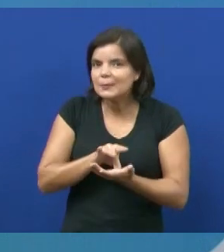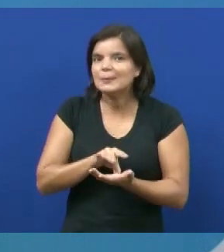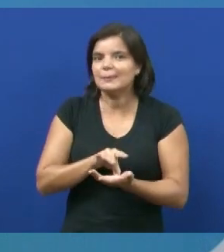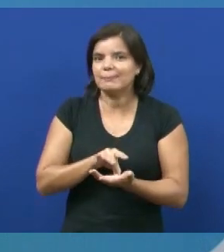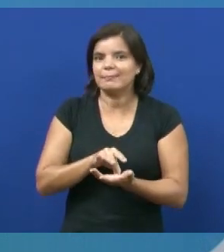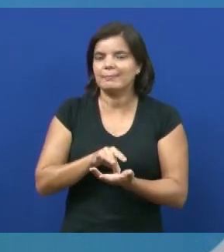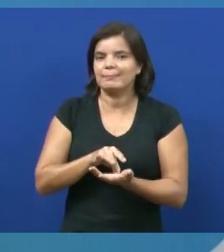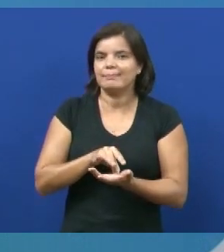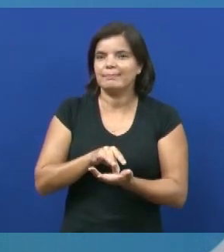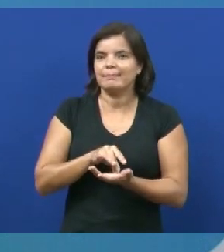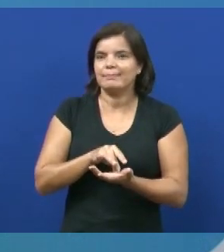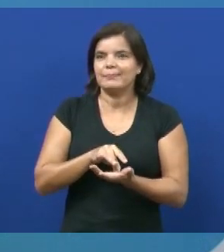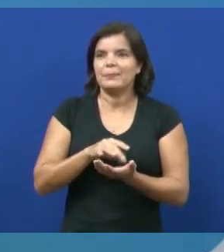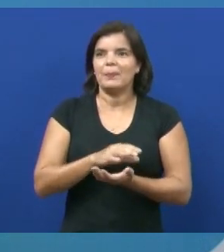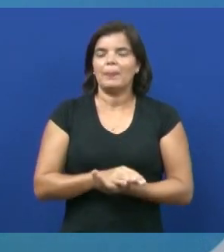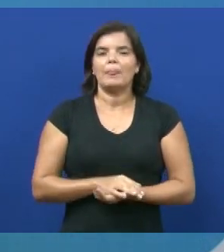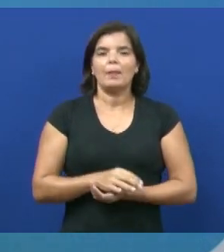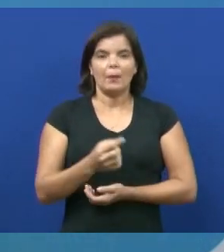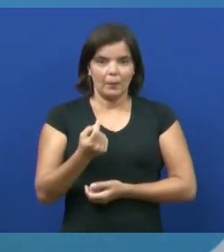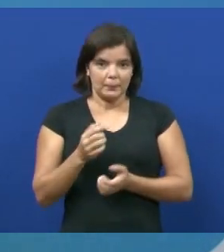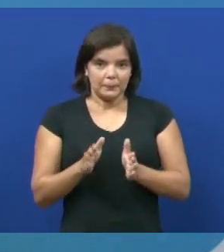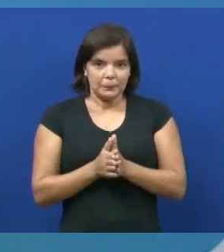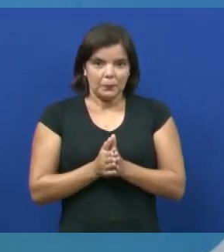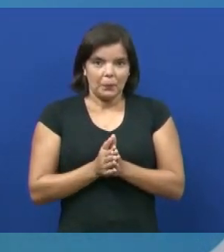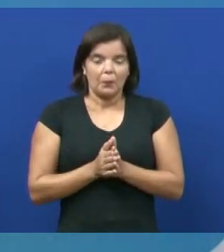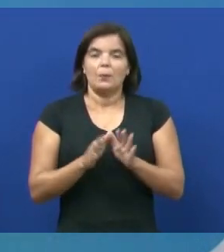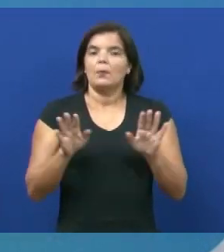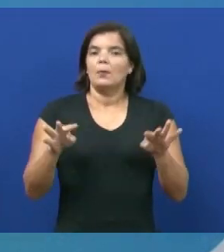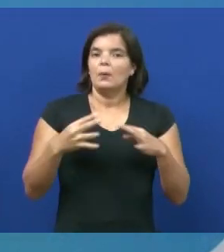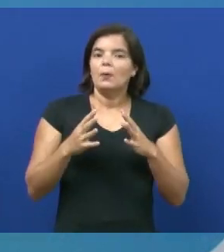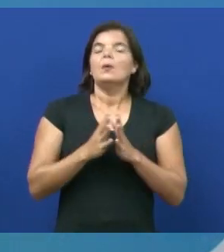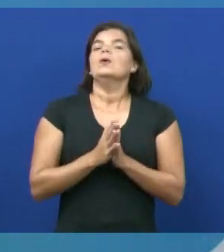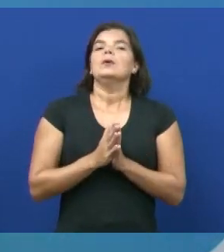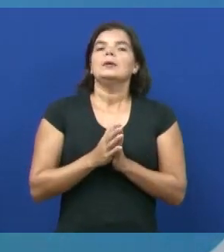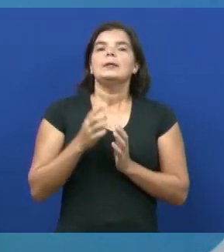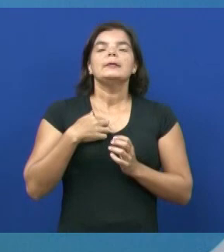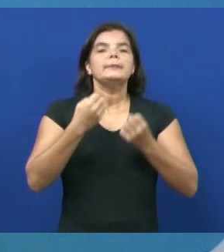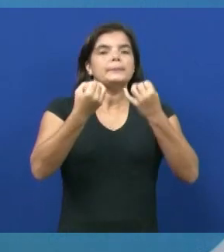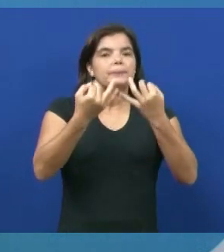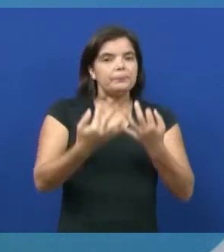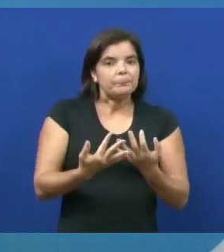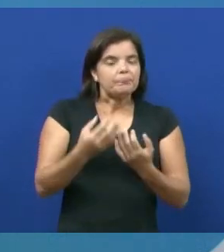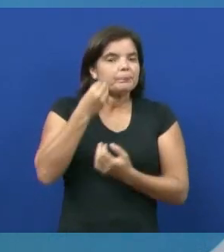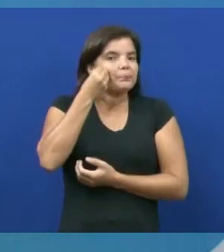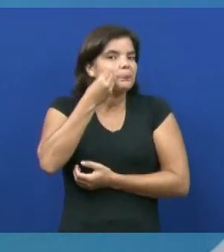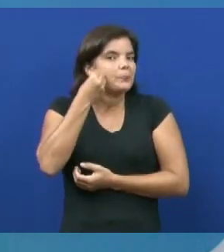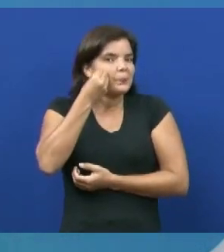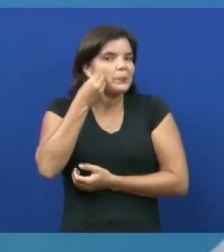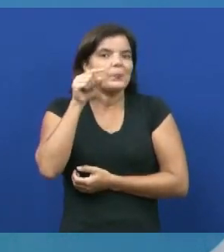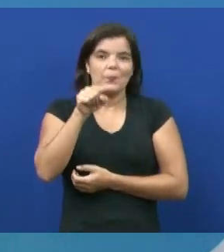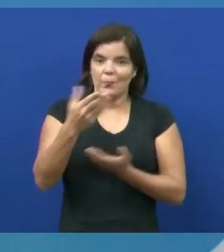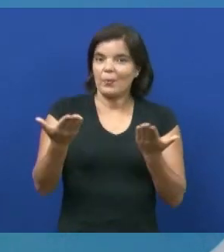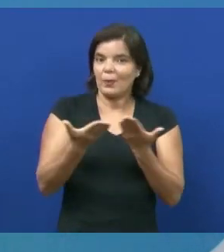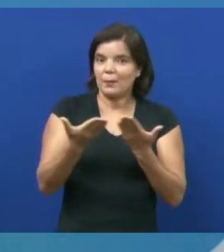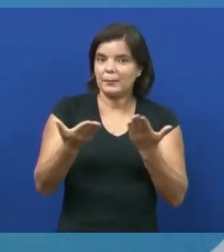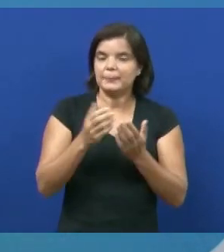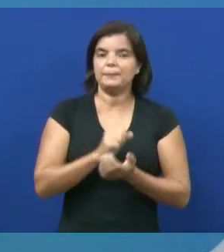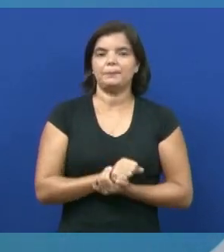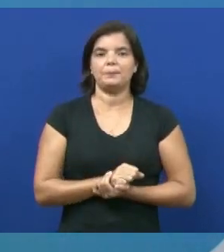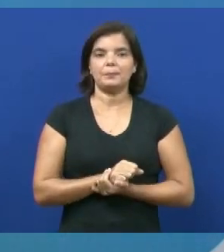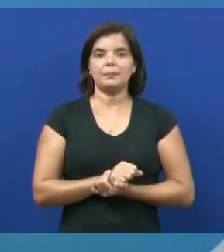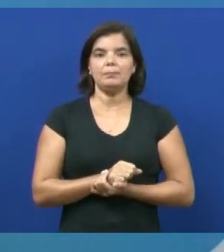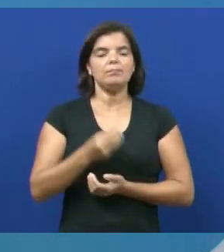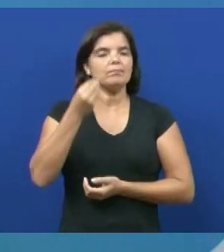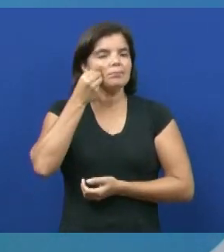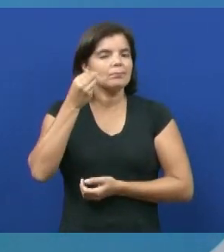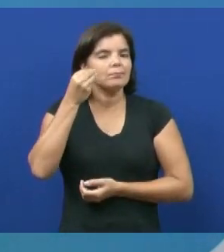fato? Olha aqui para mim, aluno. Eu vou fazer a seguinte experiência com vocês agora,